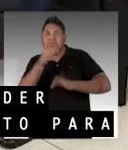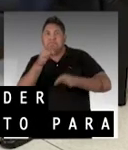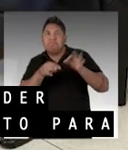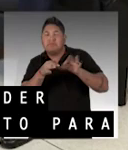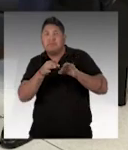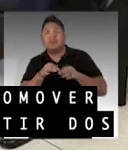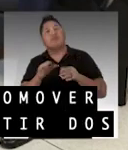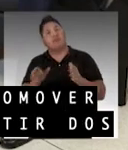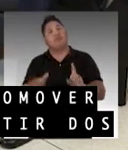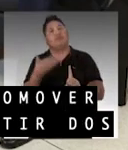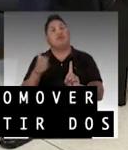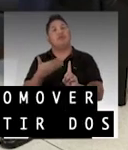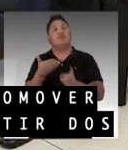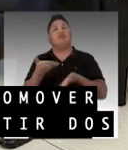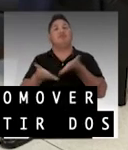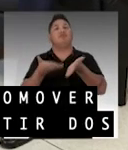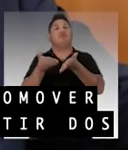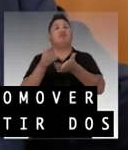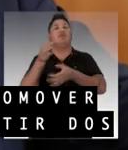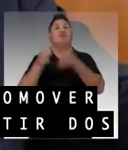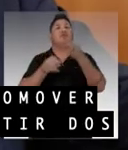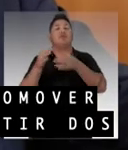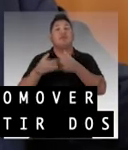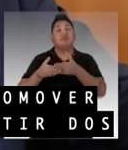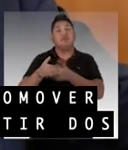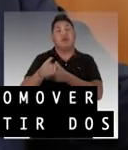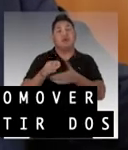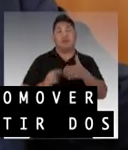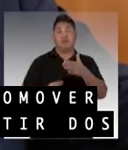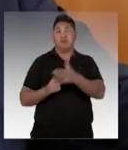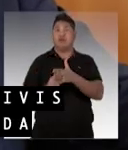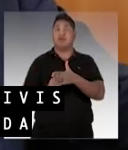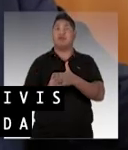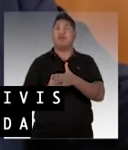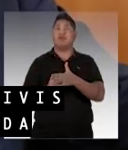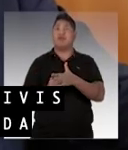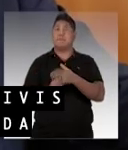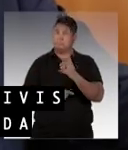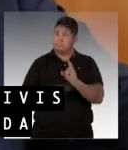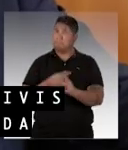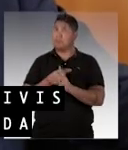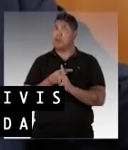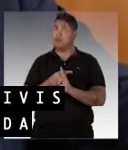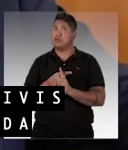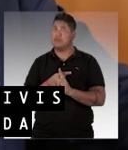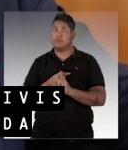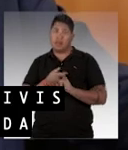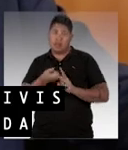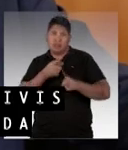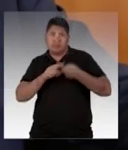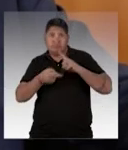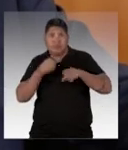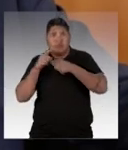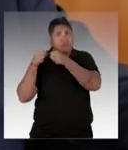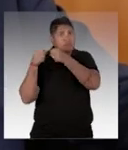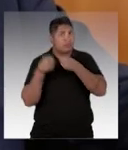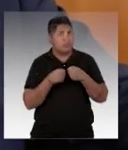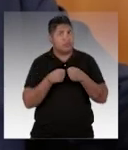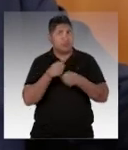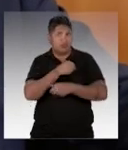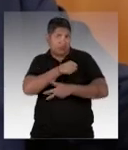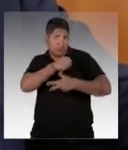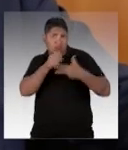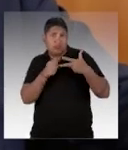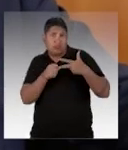para planejar e promover a justiça a partir dos inquéritos das ações civis públicas e, mais ainda, pela articulação com os